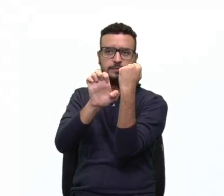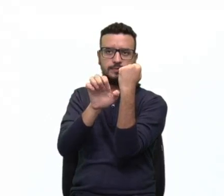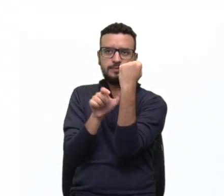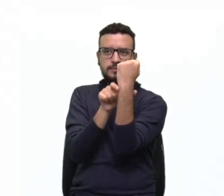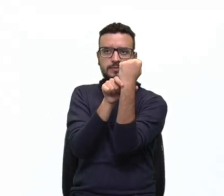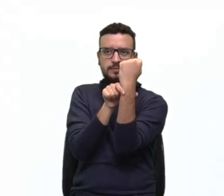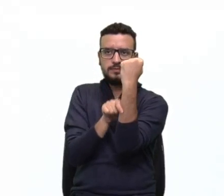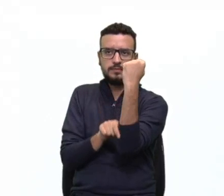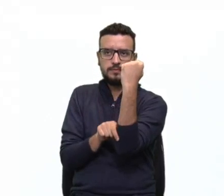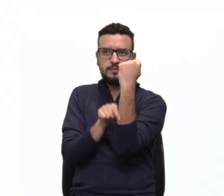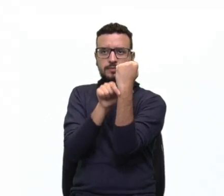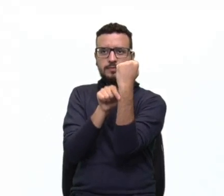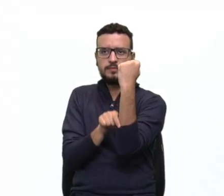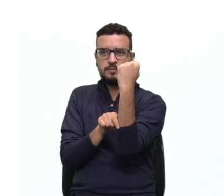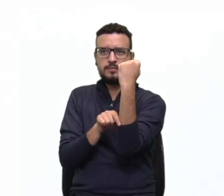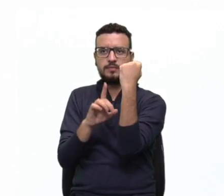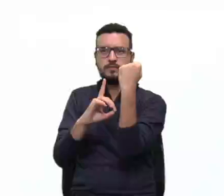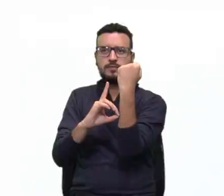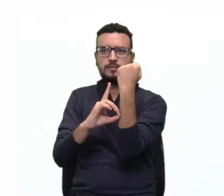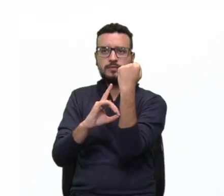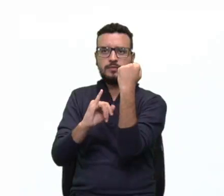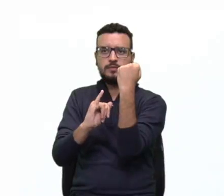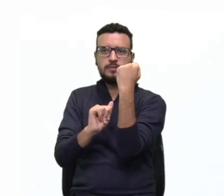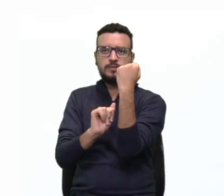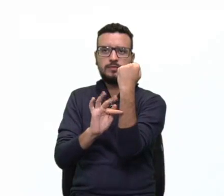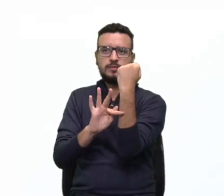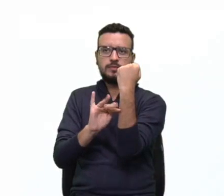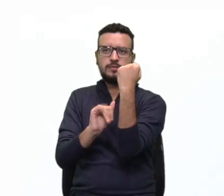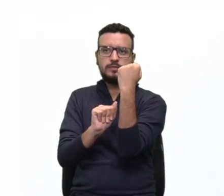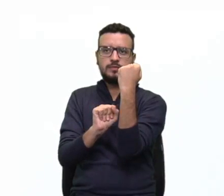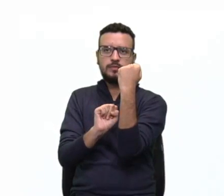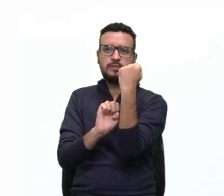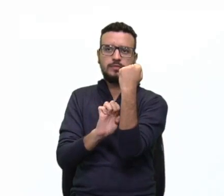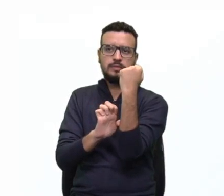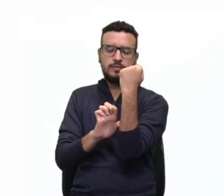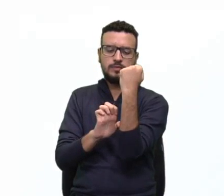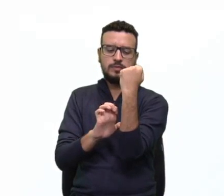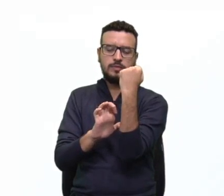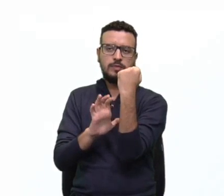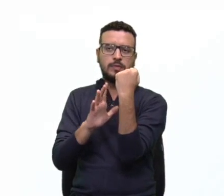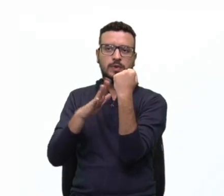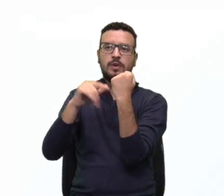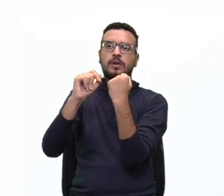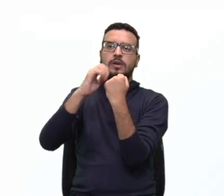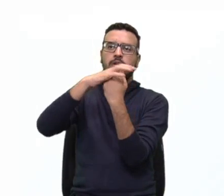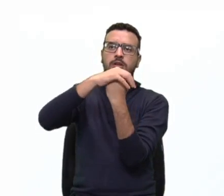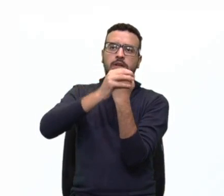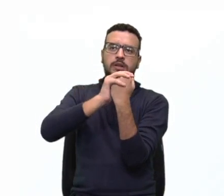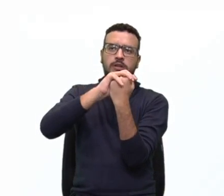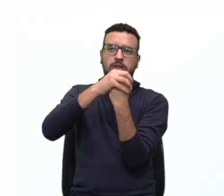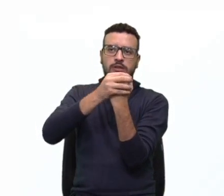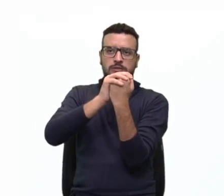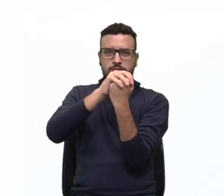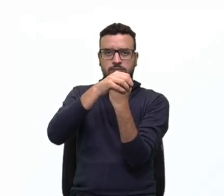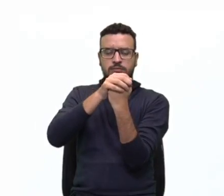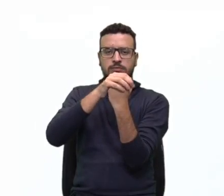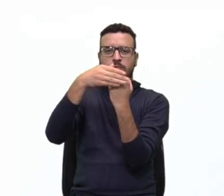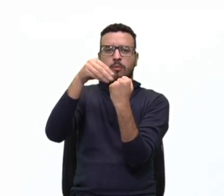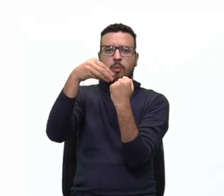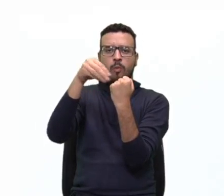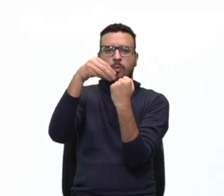relação para o crescimento do osso? Então, lembra que antes era cartilagem, com o tempo ela vai ossificando?